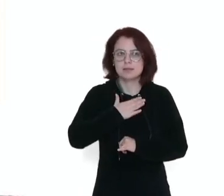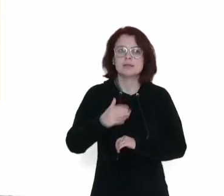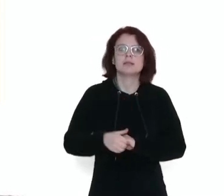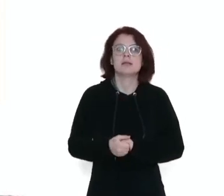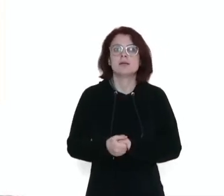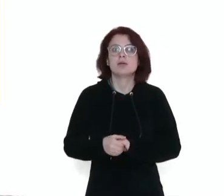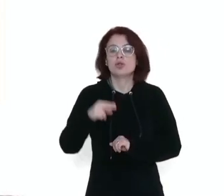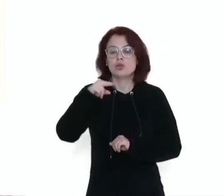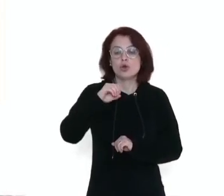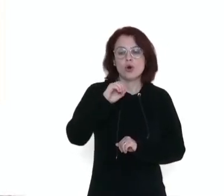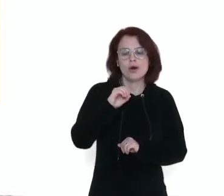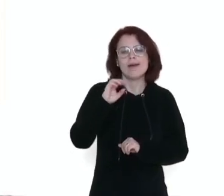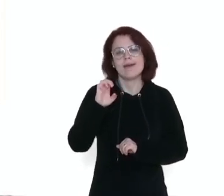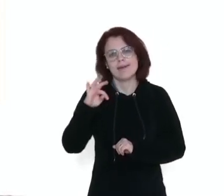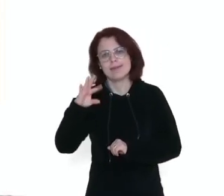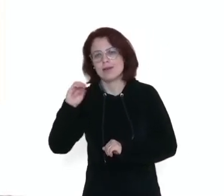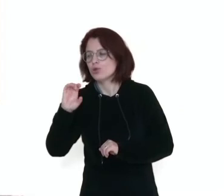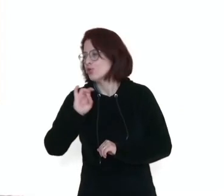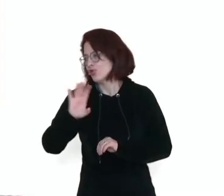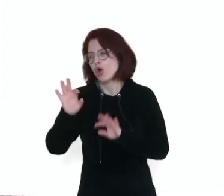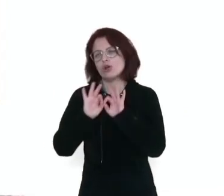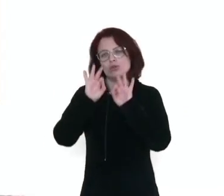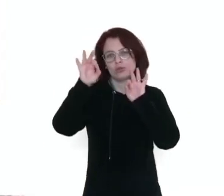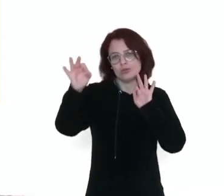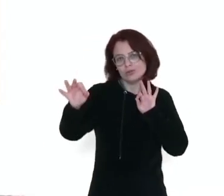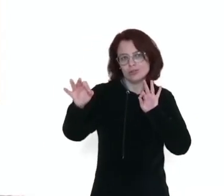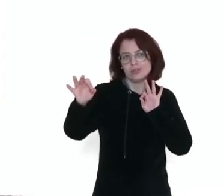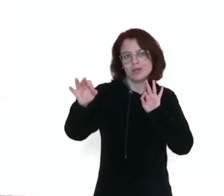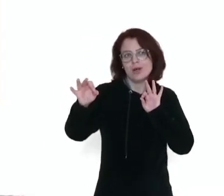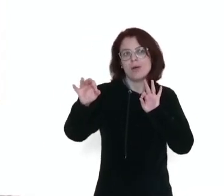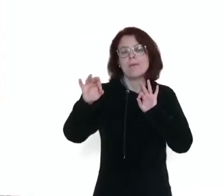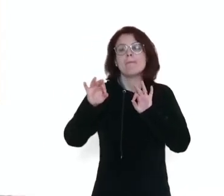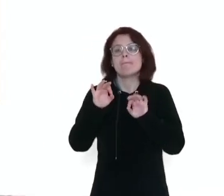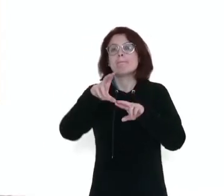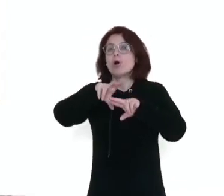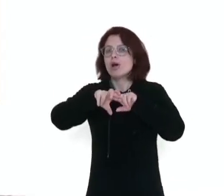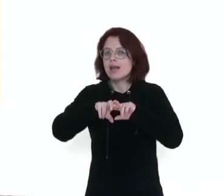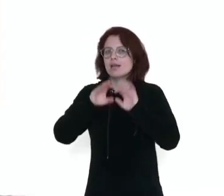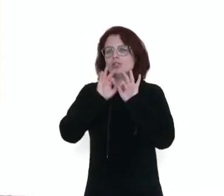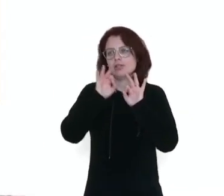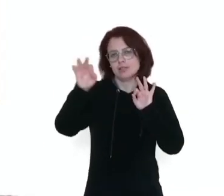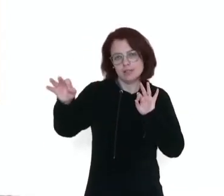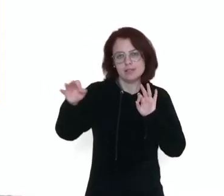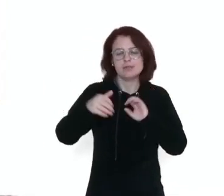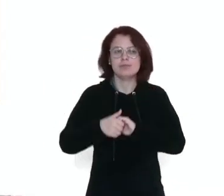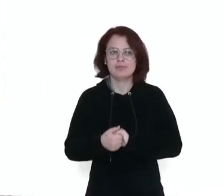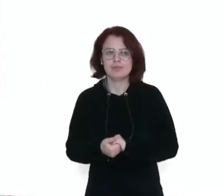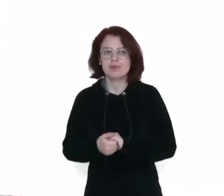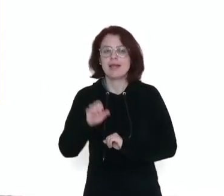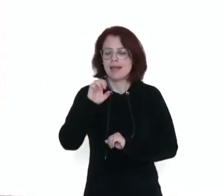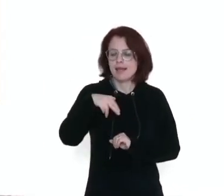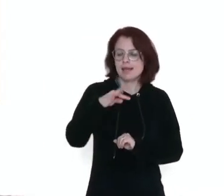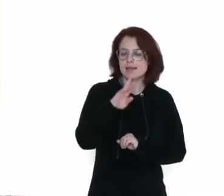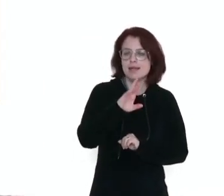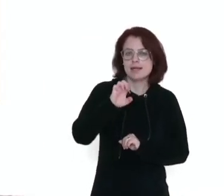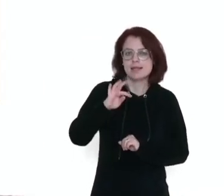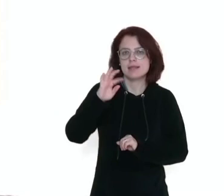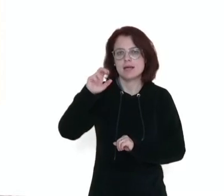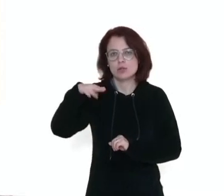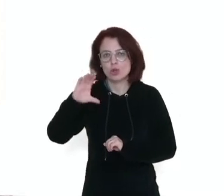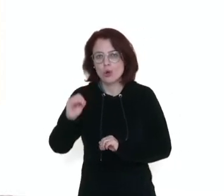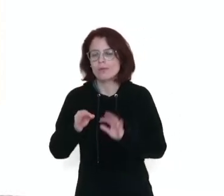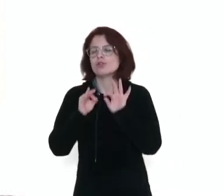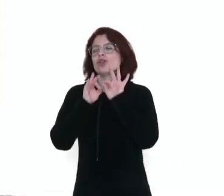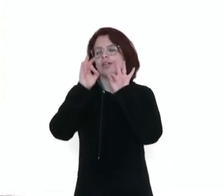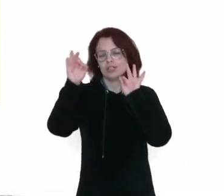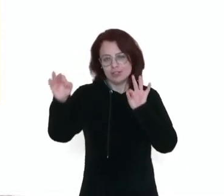No entanto, só de longe. Porém, só de longe. Né? Então, entretanto, só de longe. Vejam que a gente tem